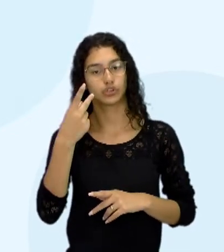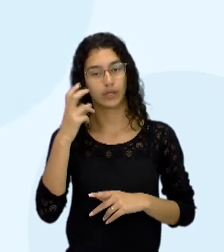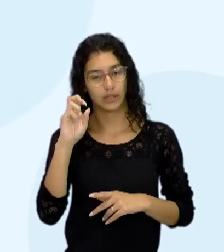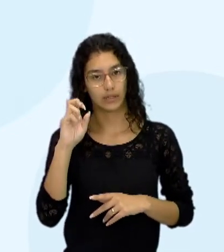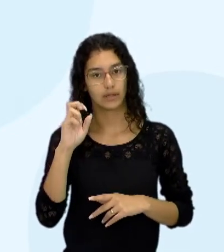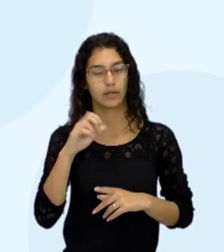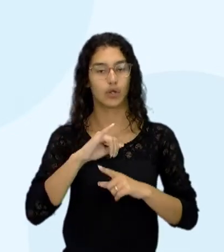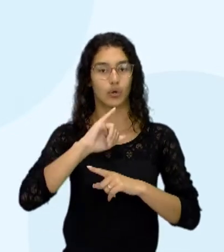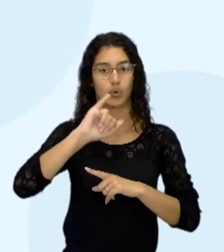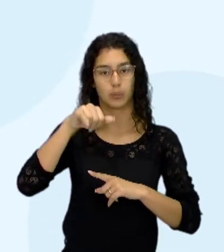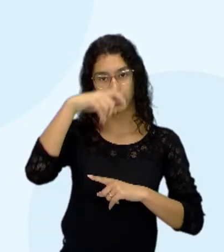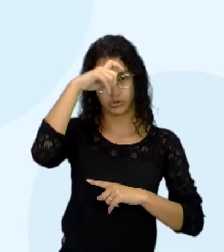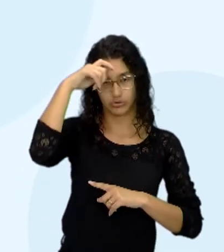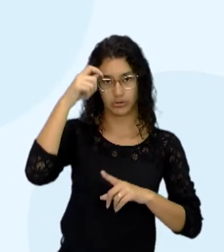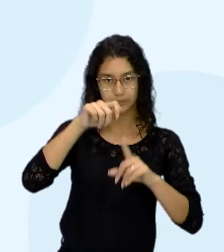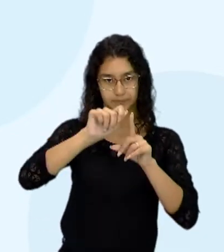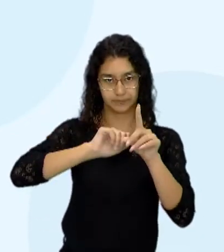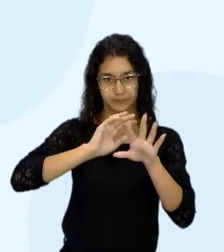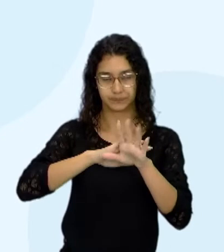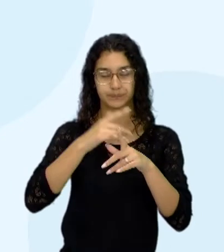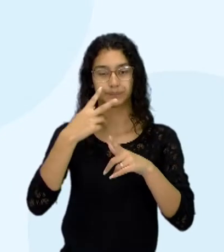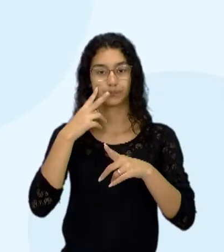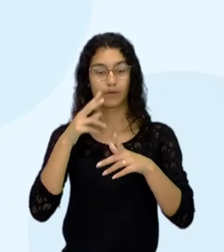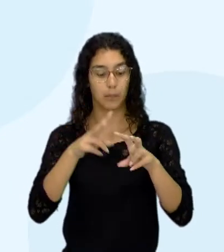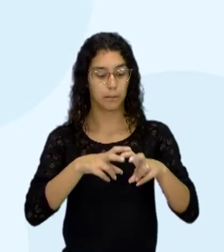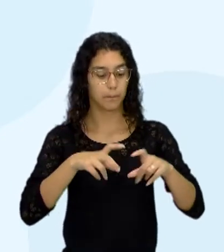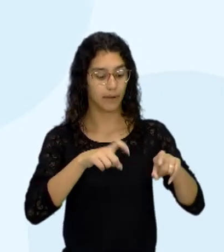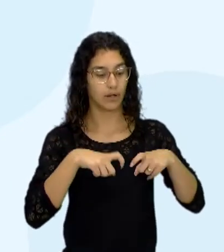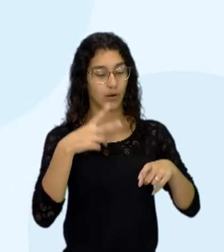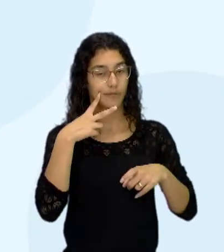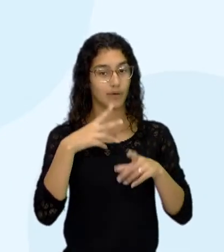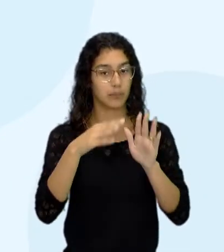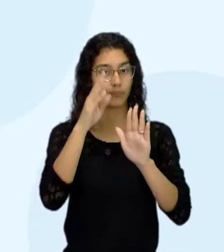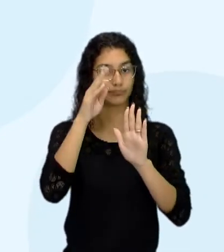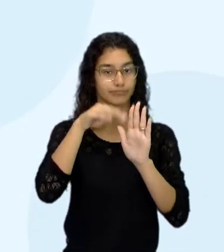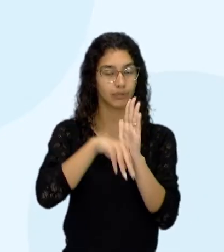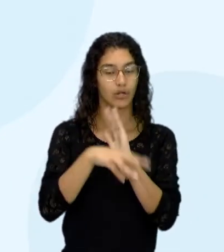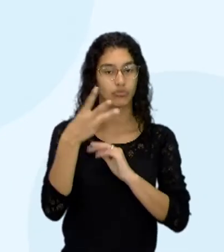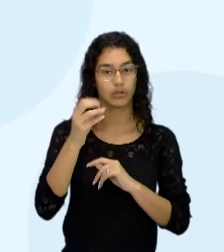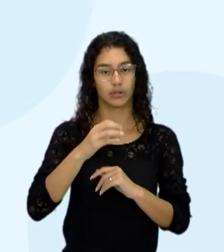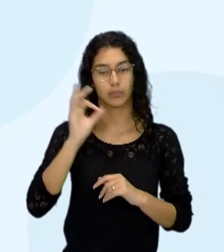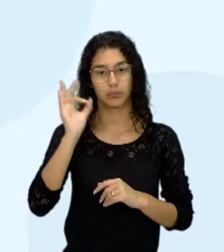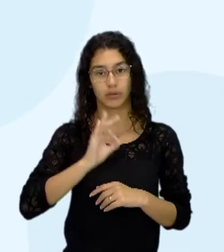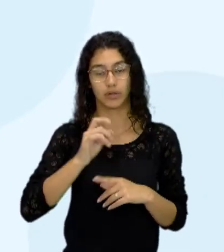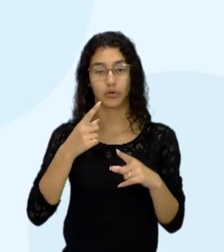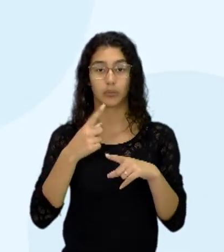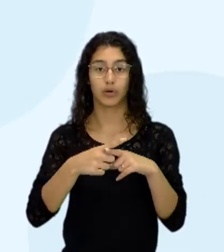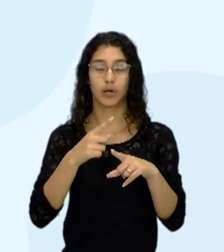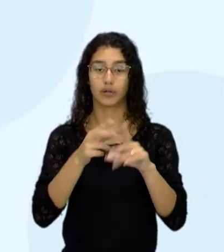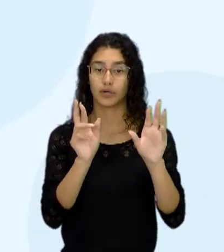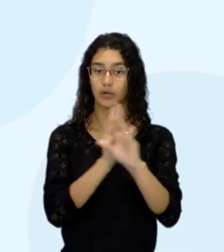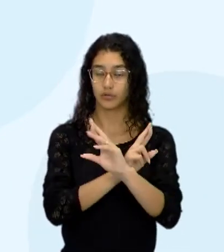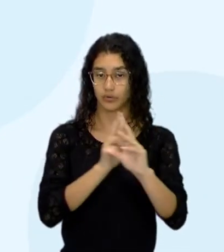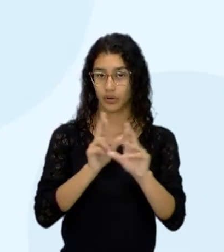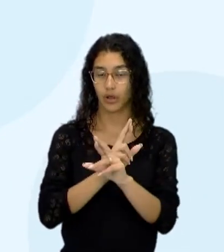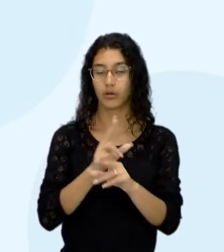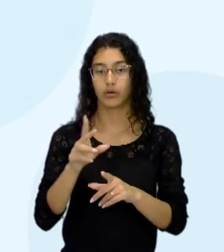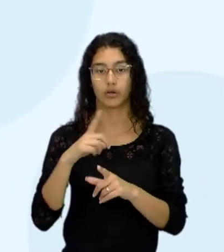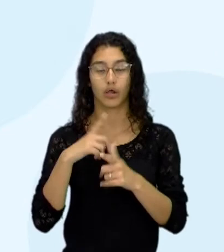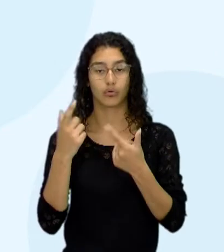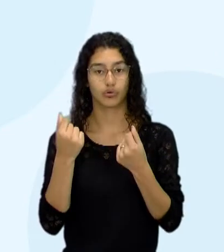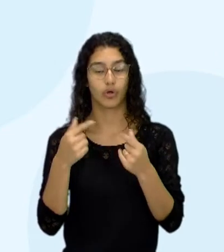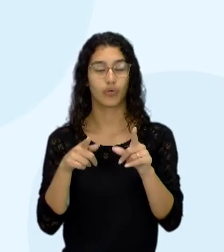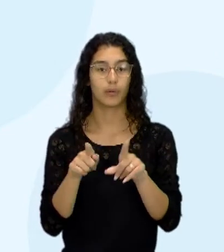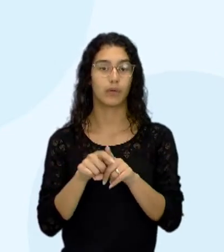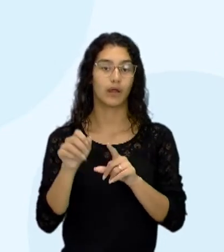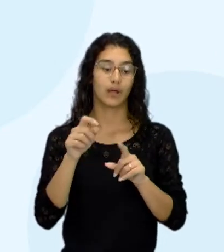do setor agrícola prevêem uma quebra de 30% na safra na região sul por questões relacionadas à estiagem. Com certeza